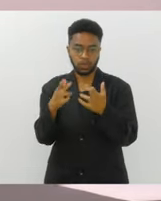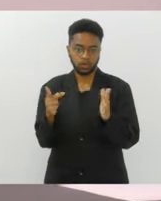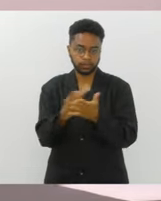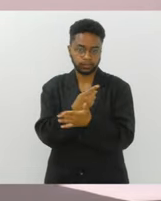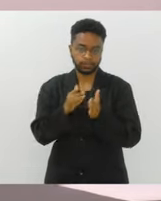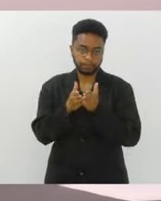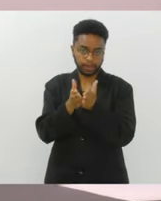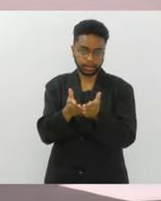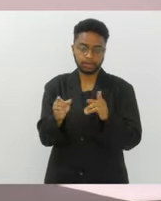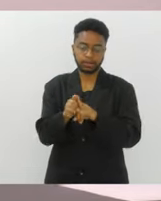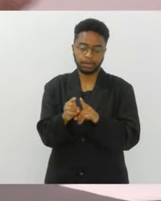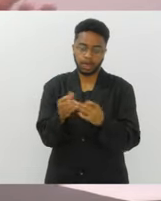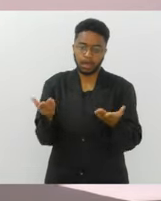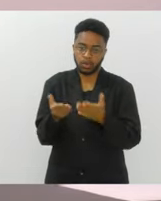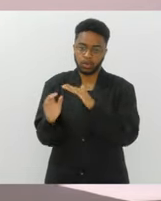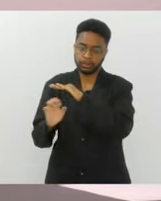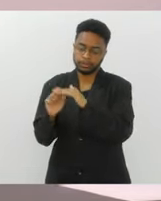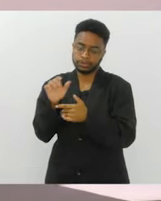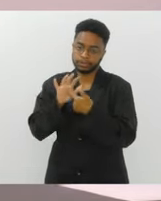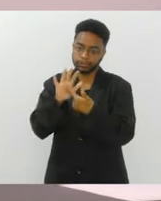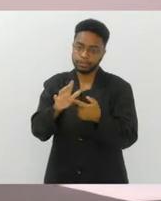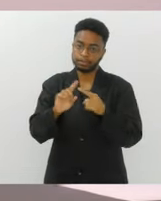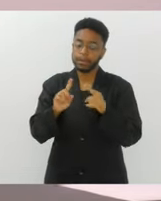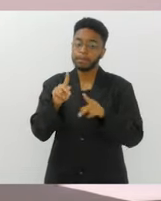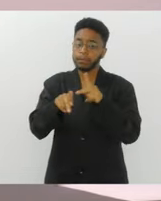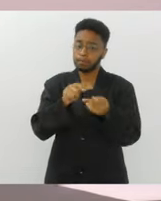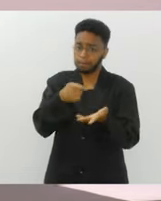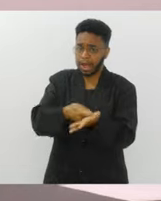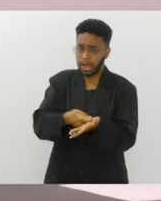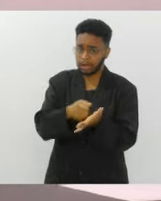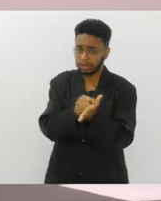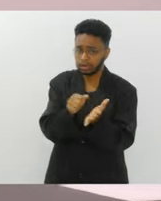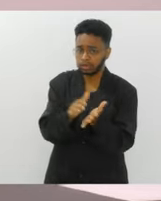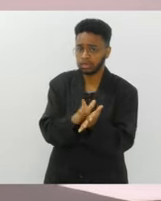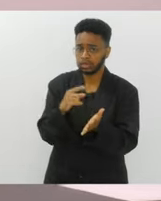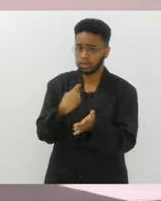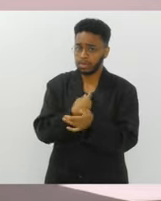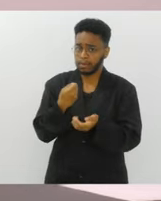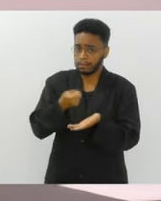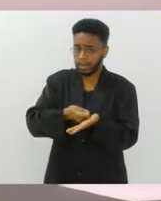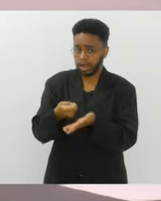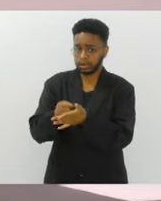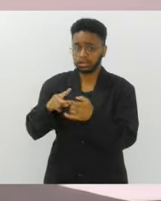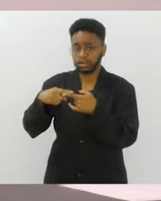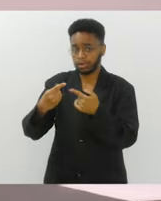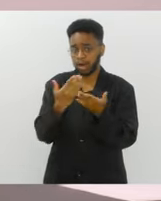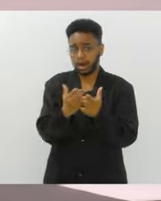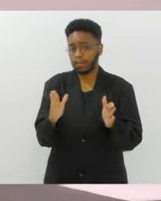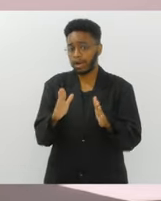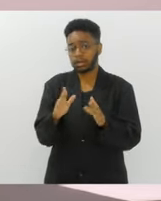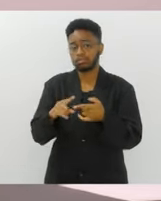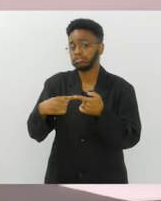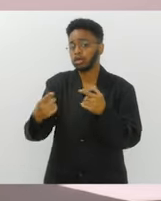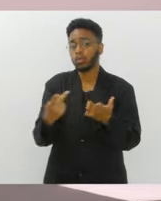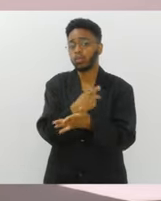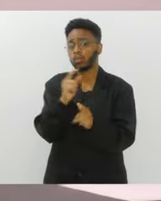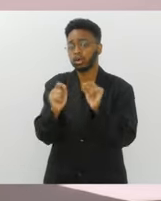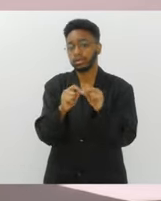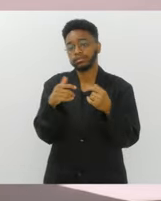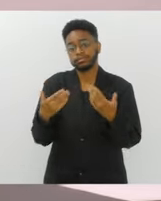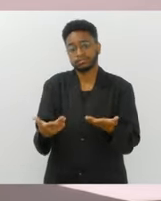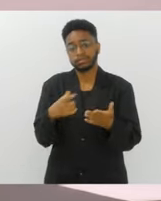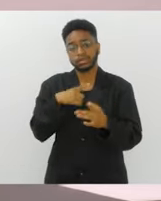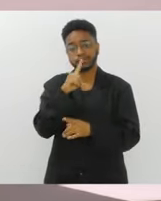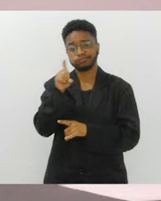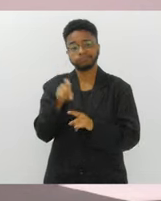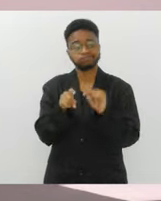a Supervia está apresentando. E vai fazer o quê? A população vai pagar? A gente vai pagar isso e o serviço vai acabar? E o que vai vir depois? Então, fica uma